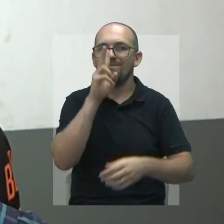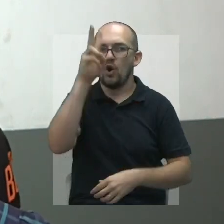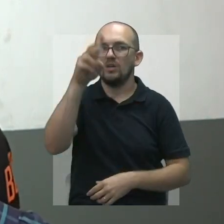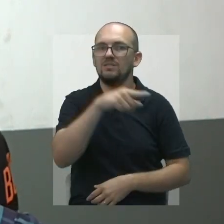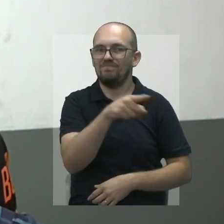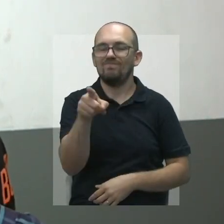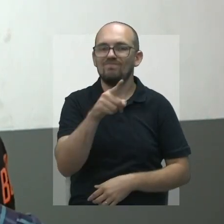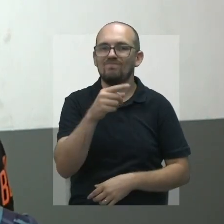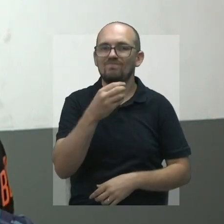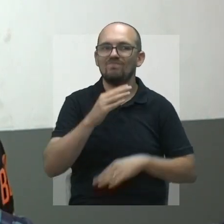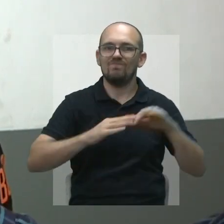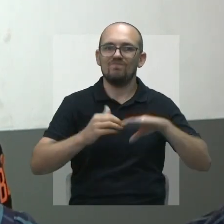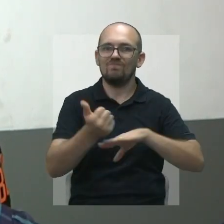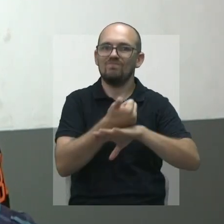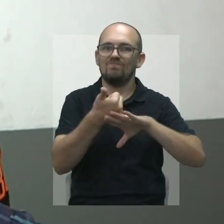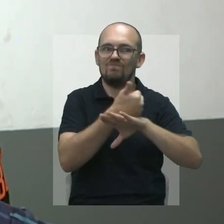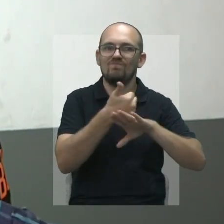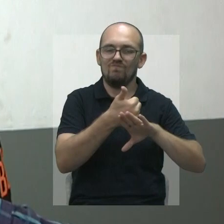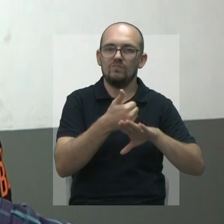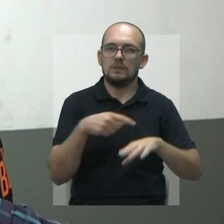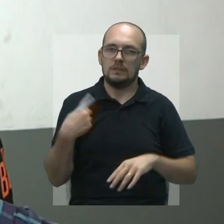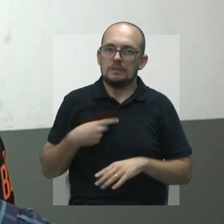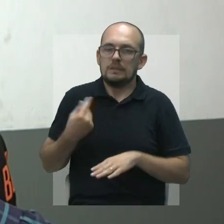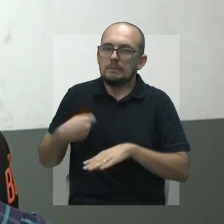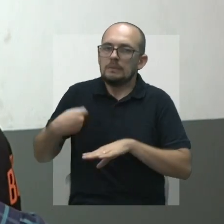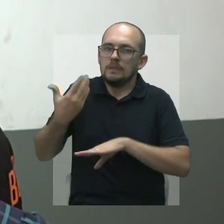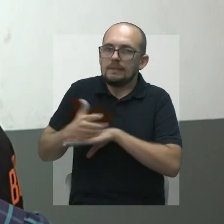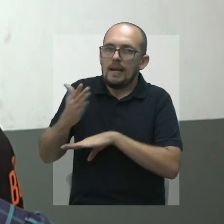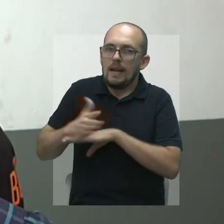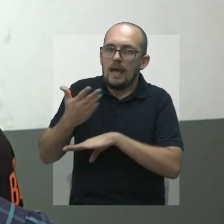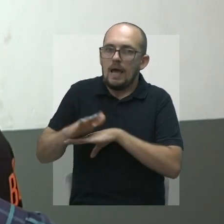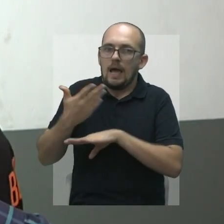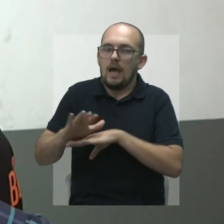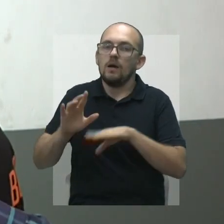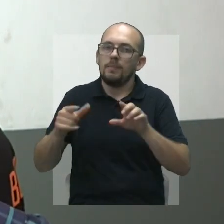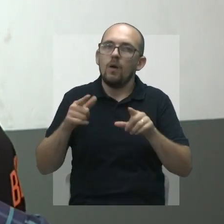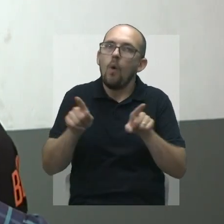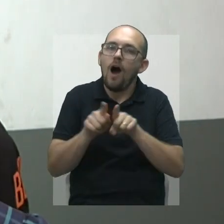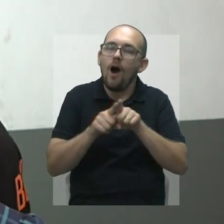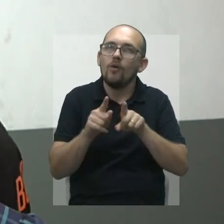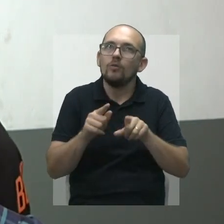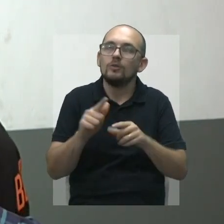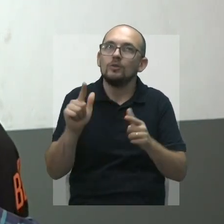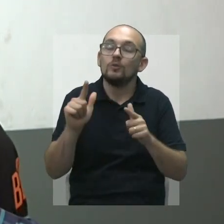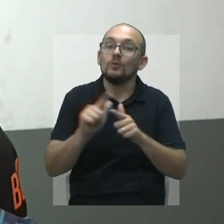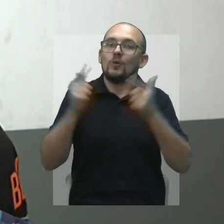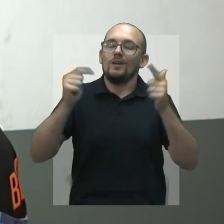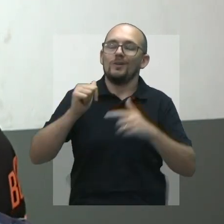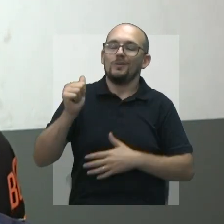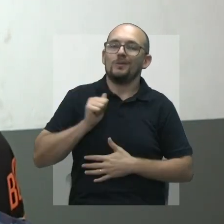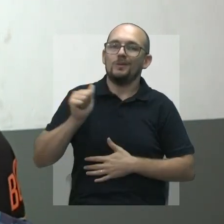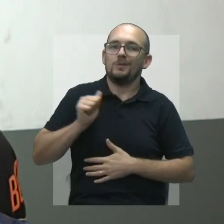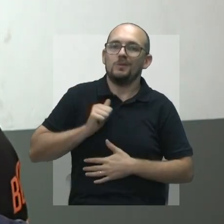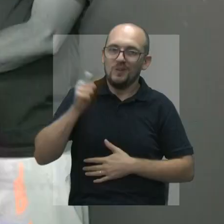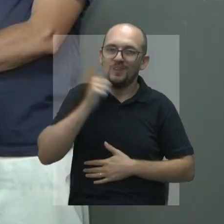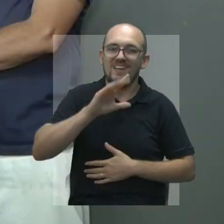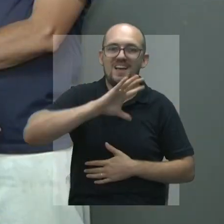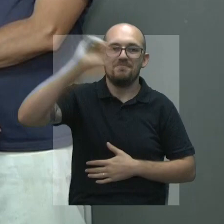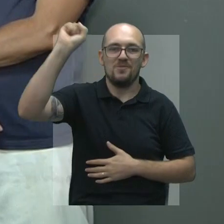pouco também, né? E nós, além de estar bem preparado, nós contamos um pouquinho com a sorte também para poder ficar